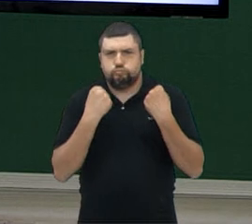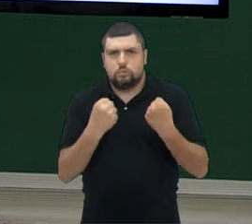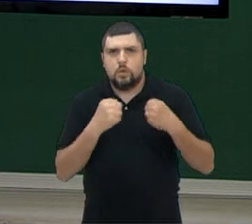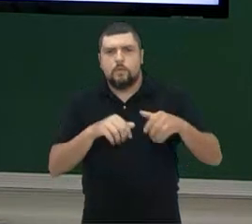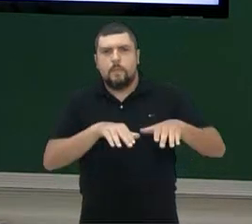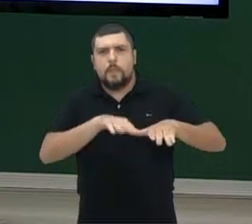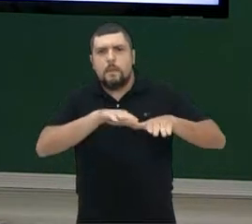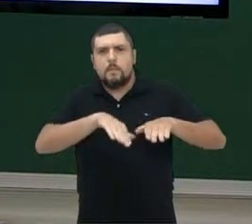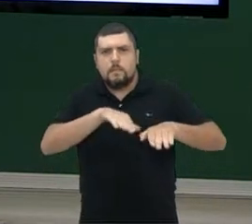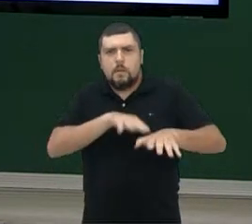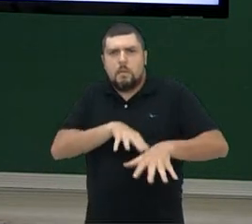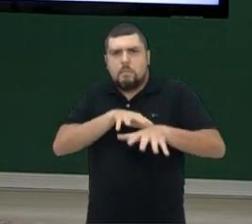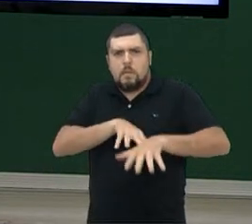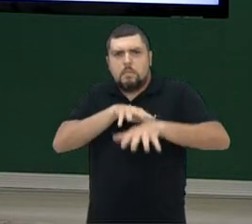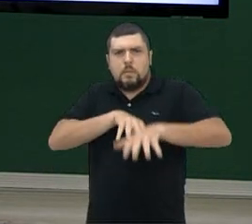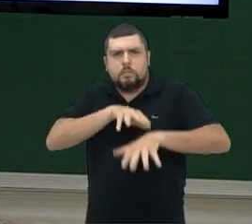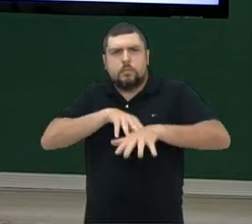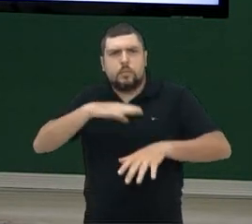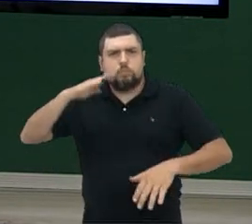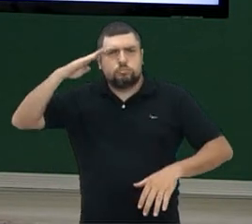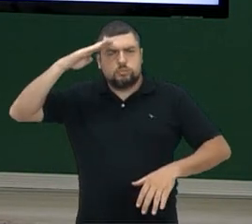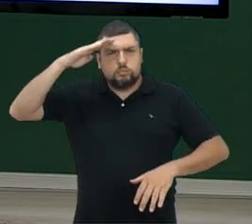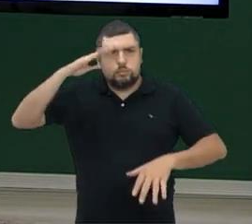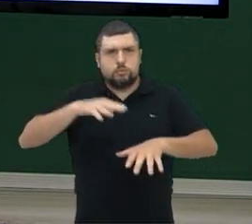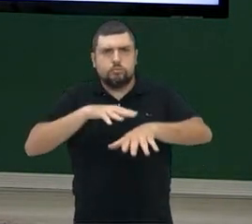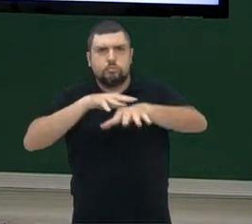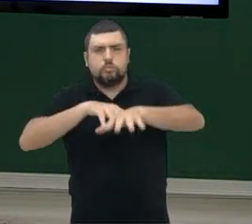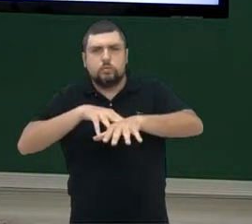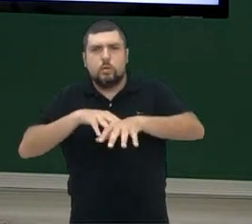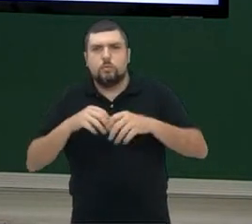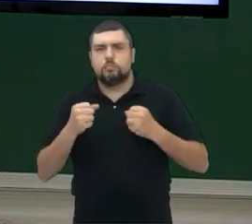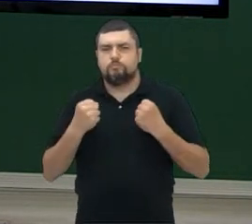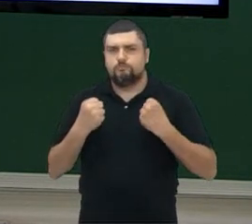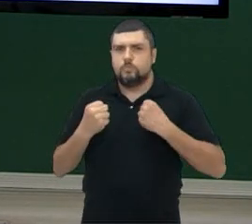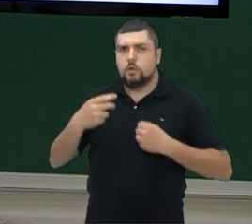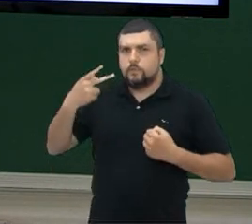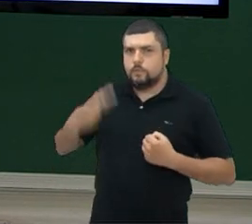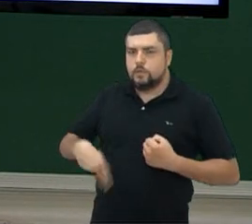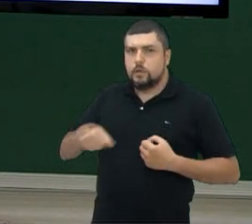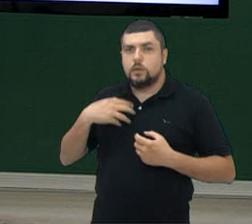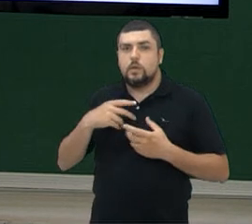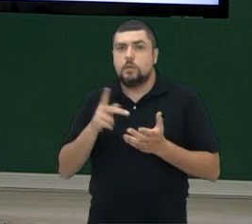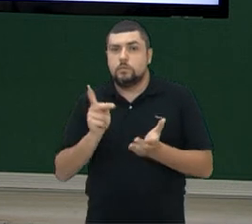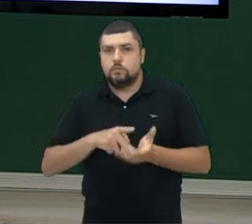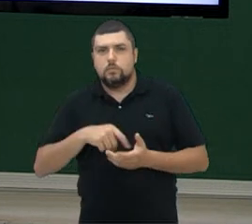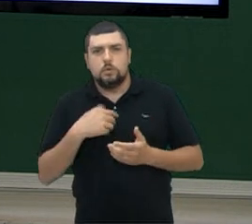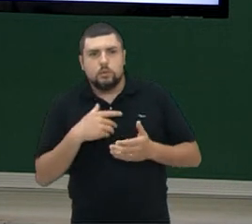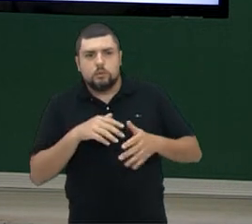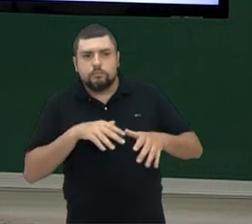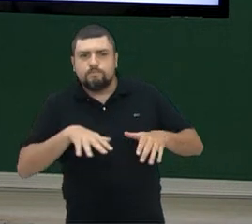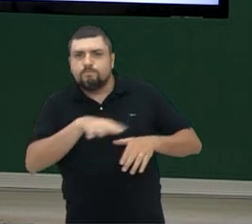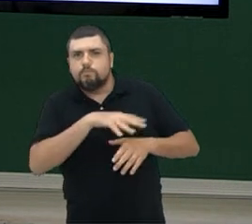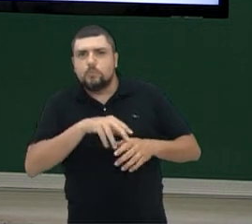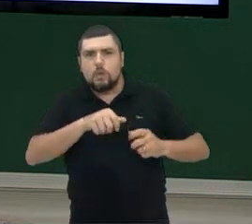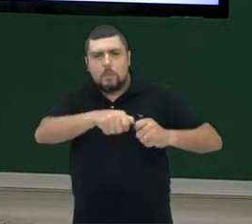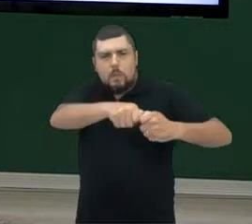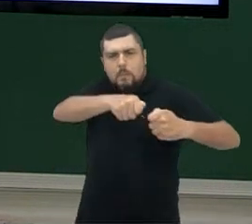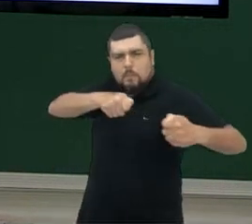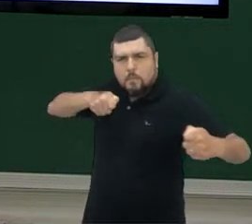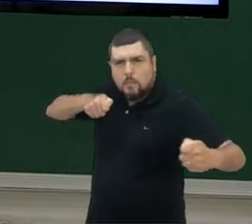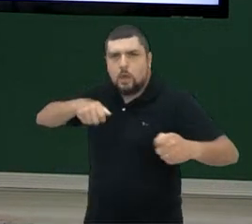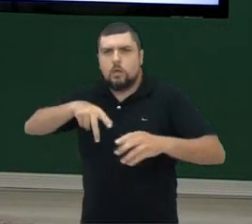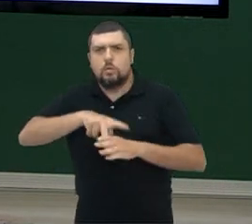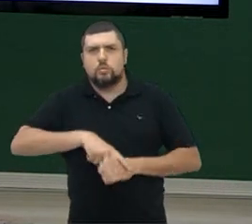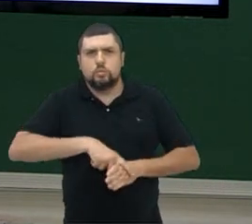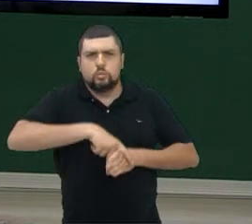uma valorizada, davam uma importância muito grande ao poder militar, né? Aos guerreiros cuxitas, arqueiros, cavaleiros, eles andavam